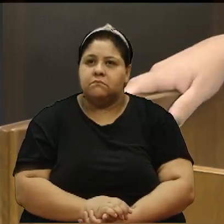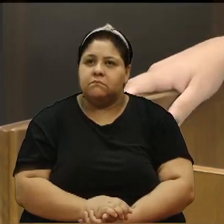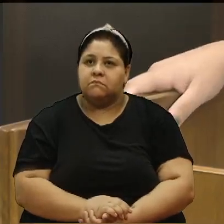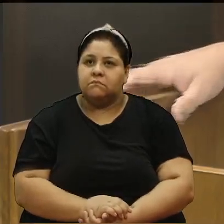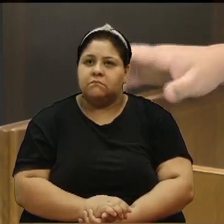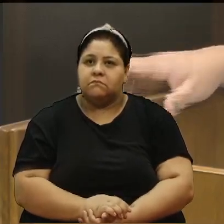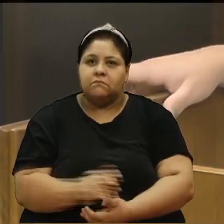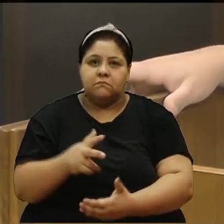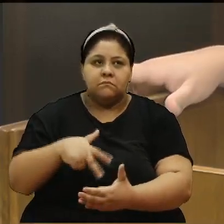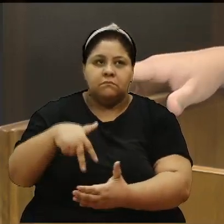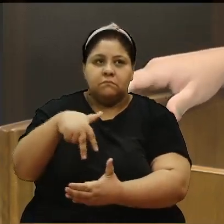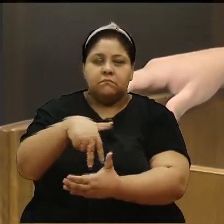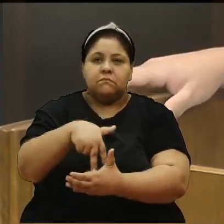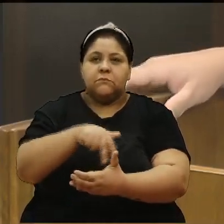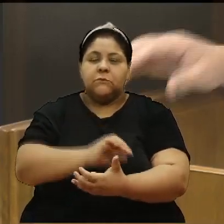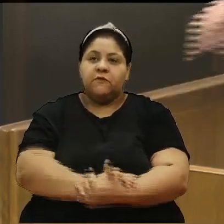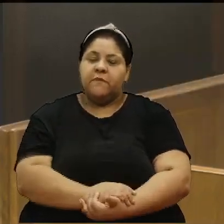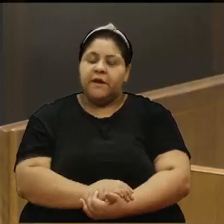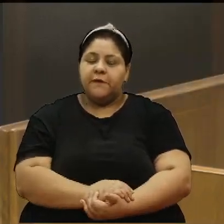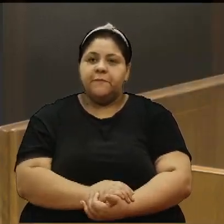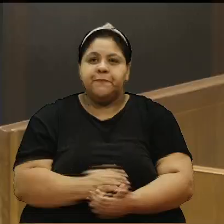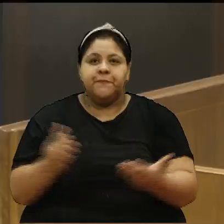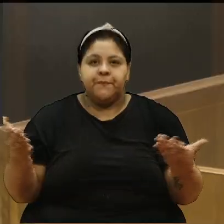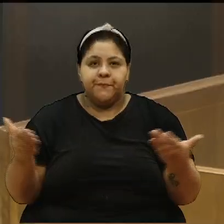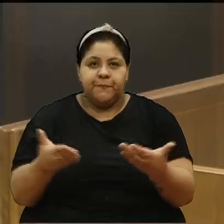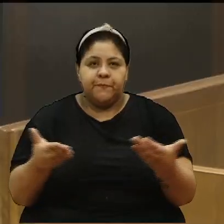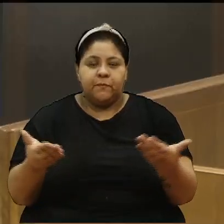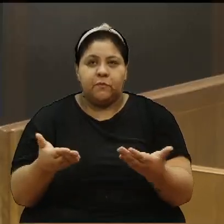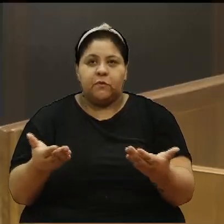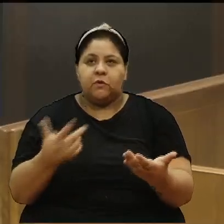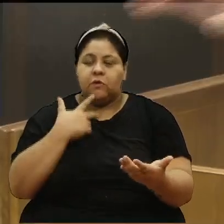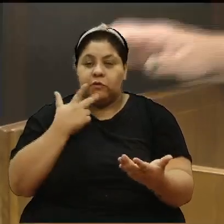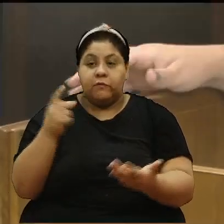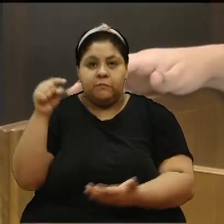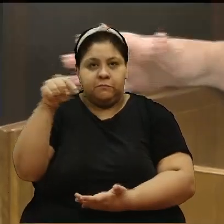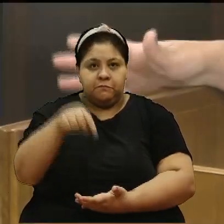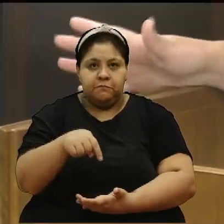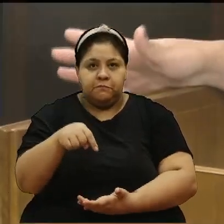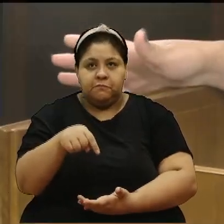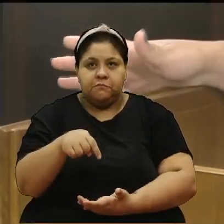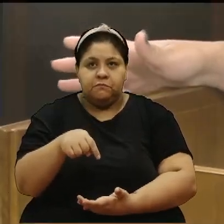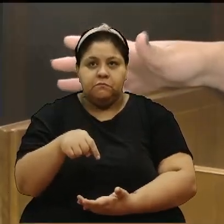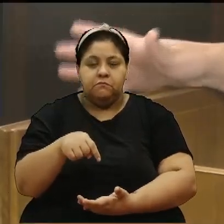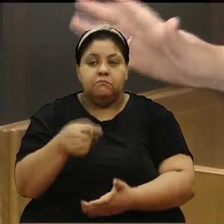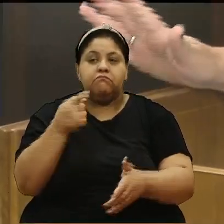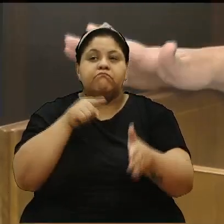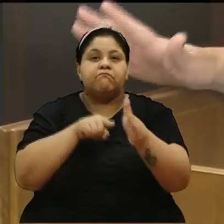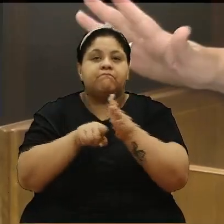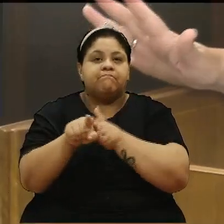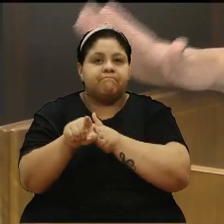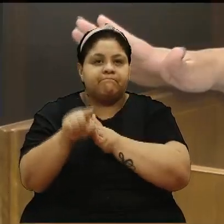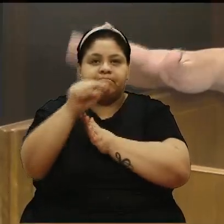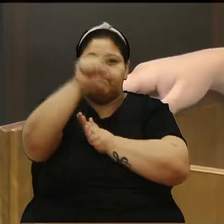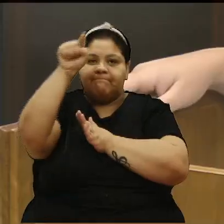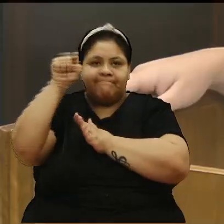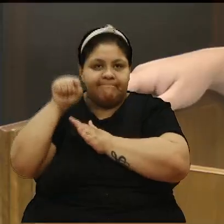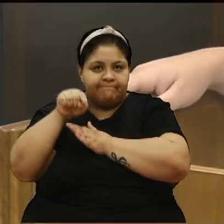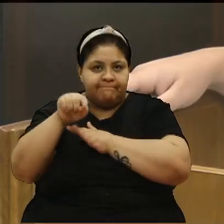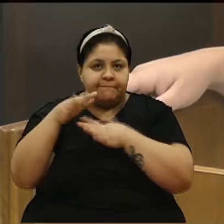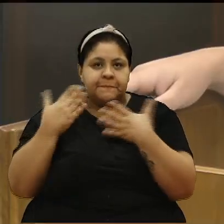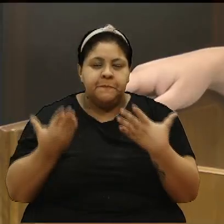Da tribuna. Hoje, senhores vereadores, eu subo nessa tribuna com essa pergunta que não quer calar.